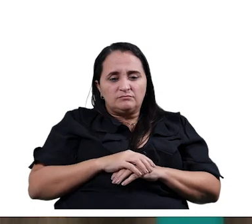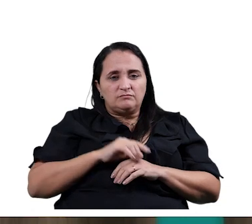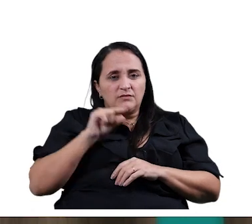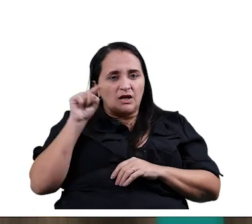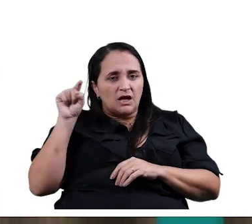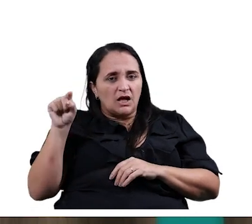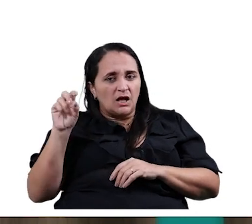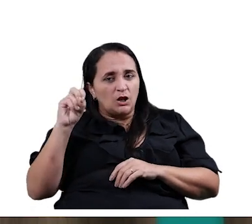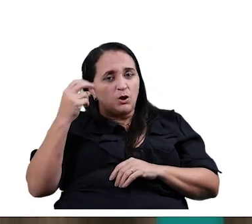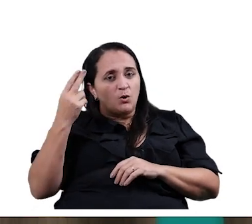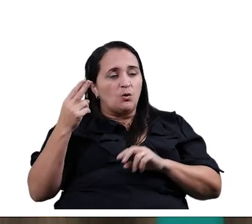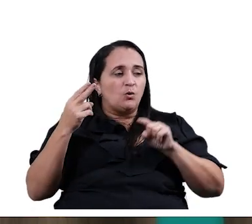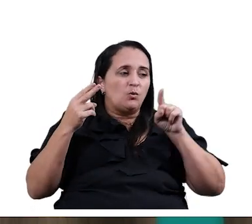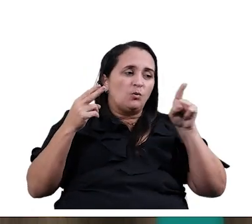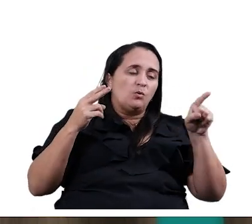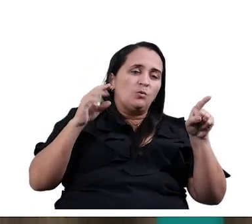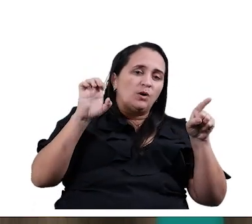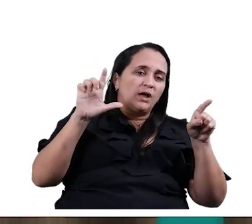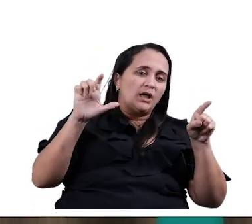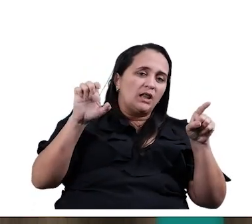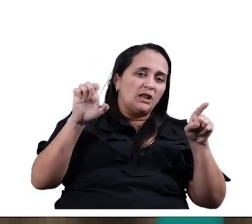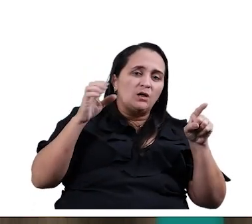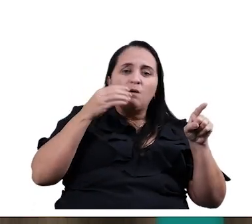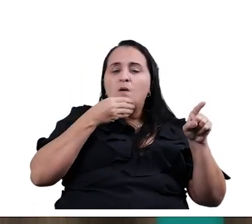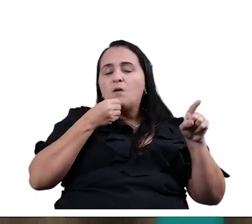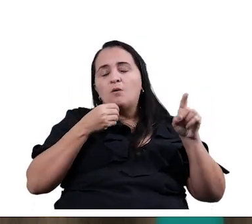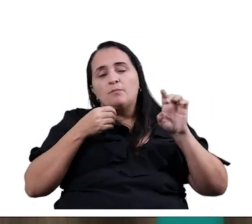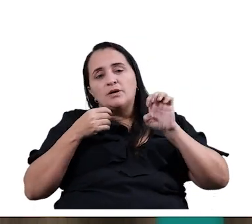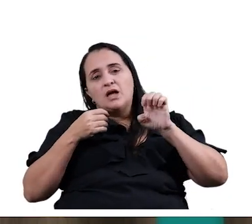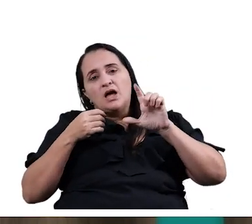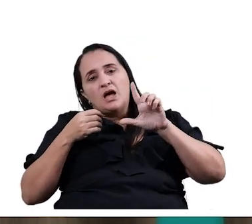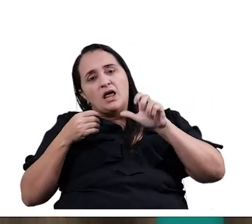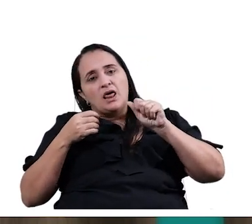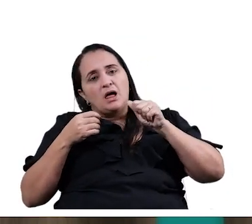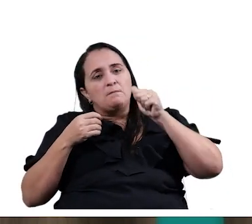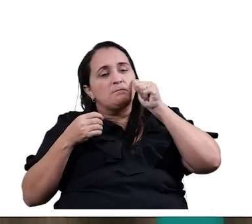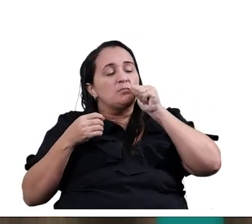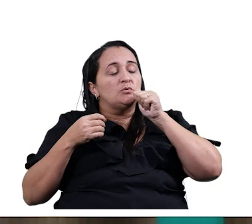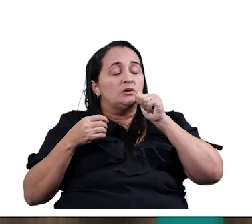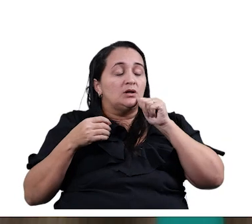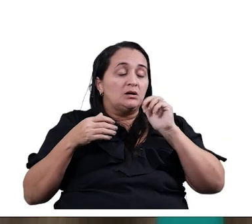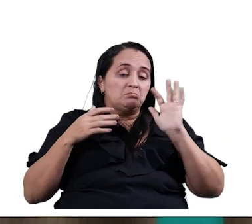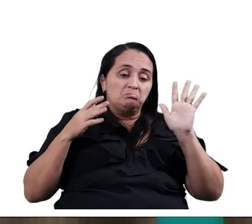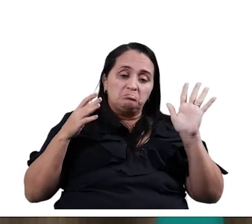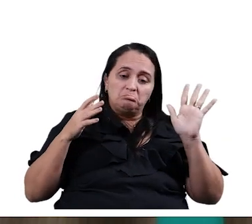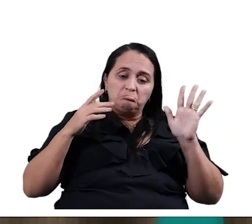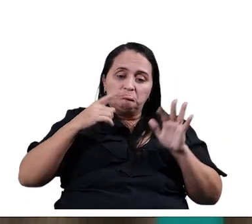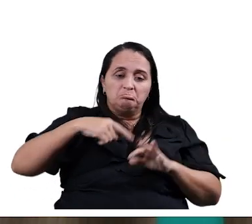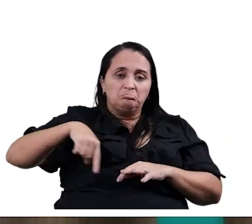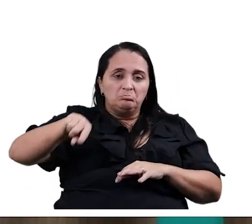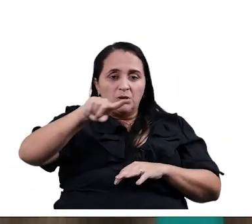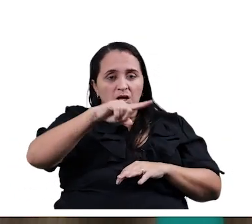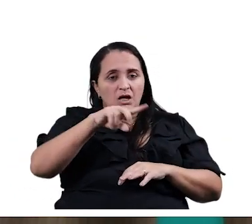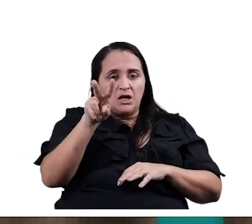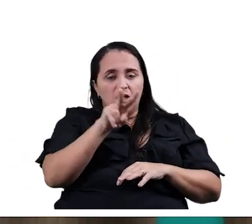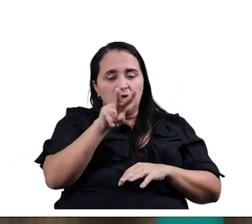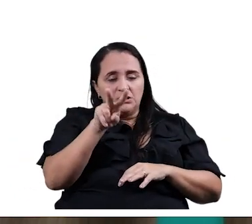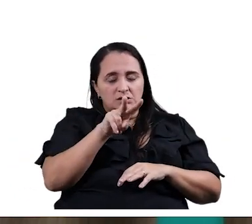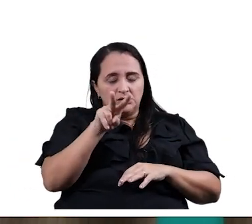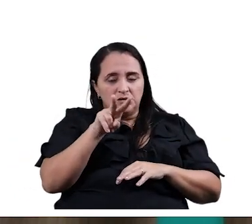ou ela, né? Se for mulher, vai ser eles. Eu não tô